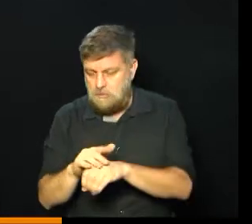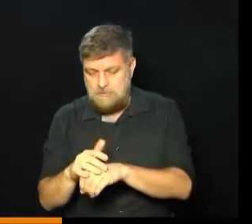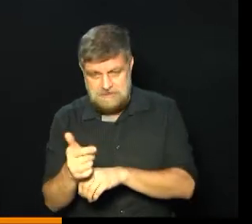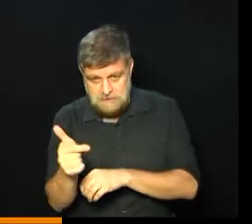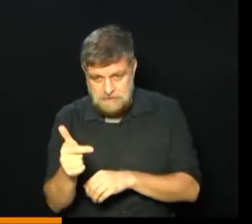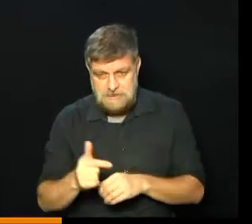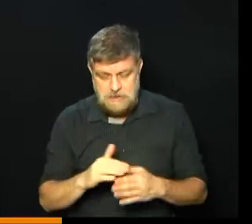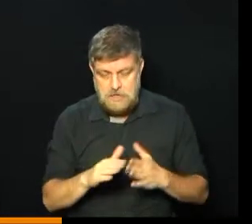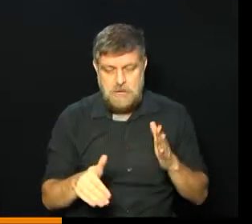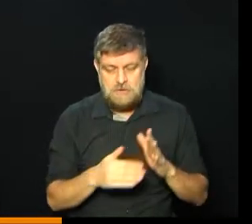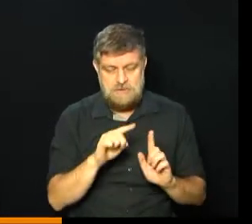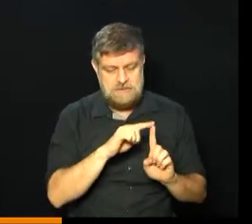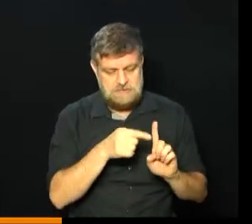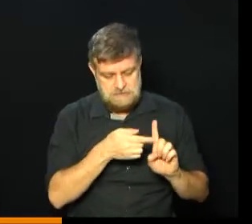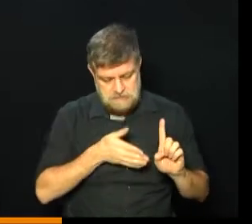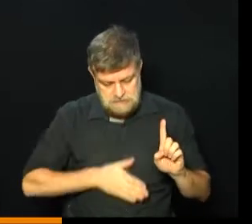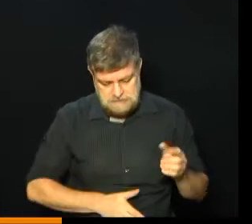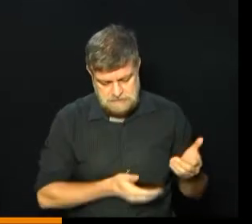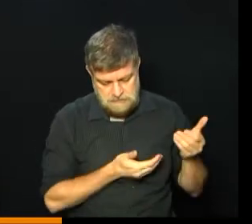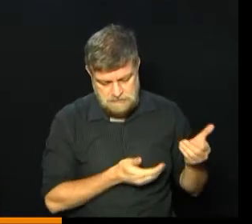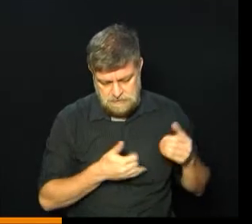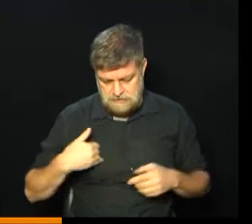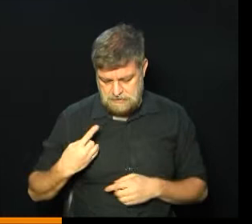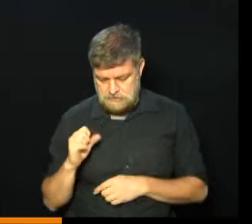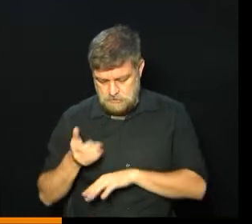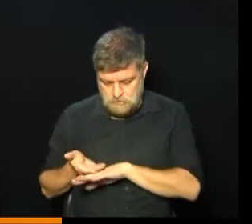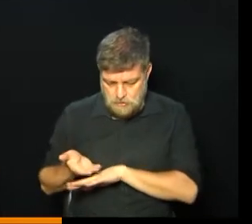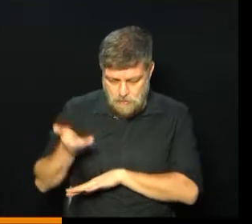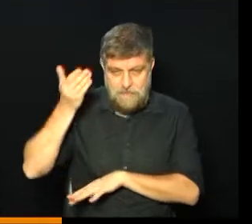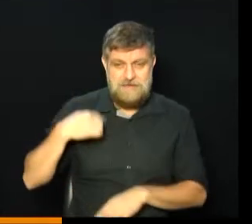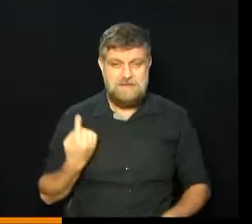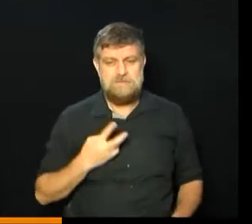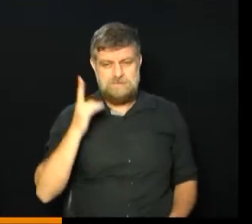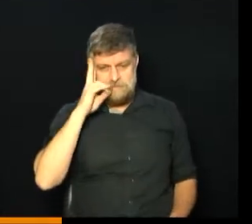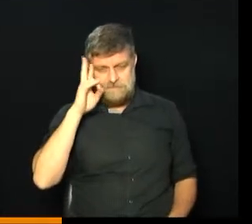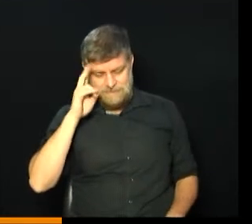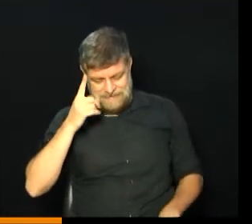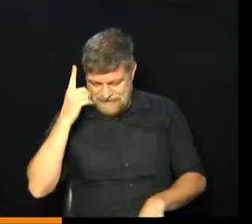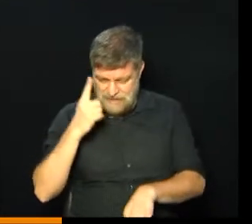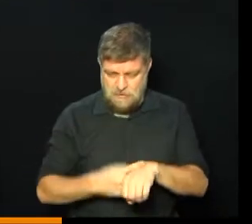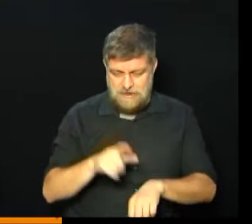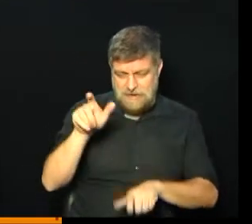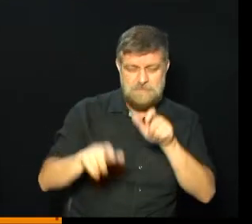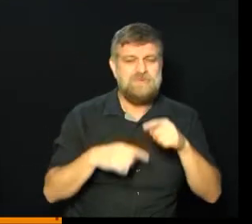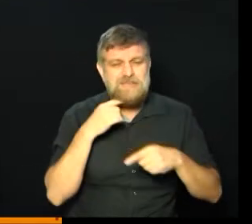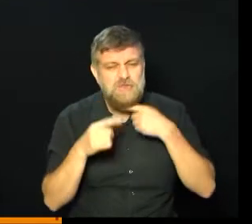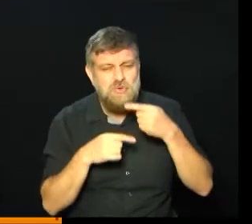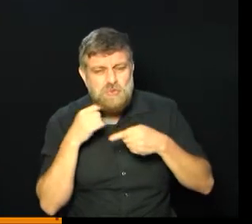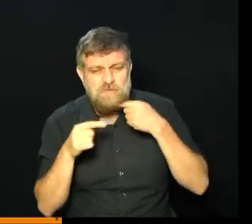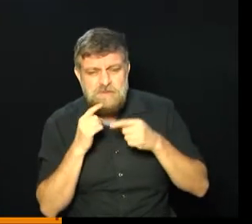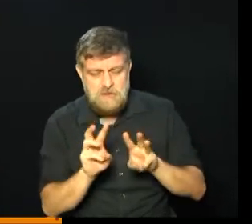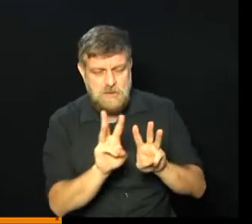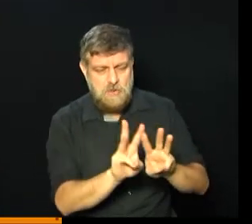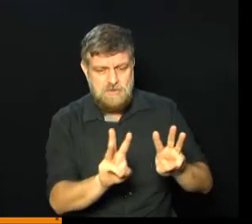as gestantes e puérperas também com 18 anos ou mais a gente lembra que no ato a pessoa tem alguma dúvida o